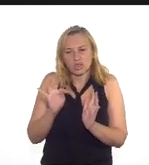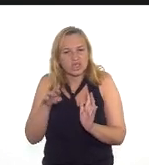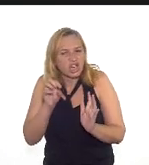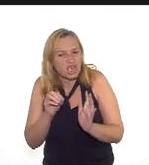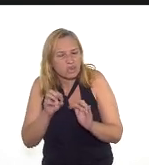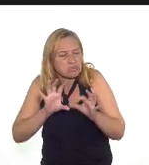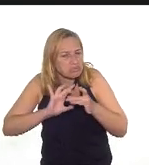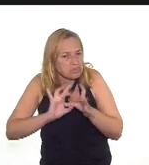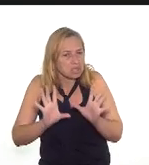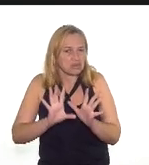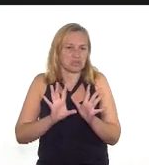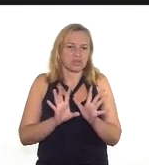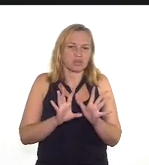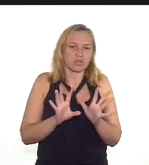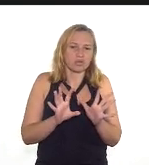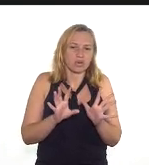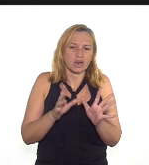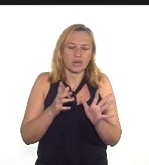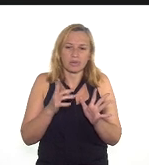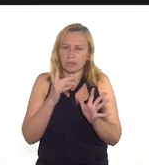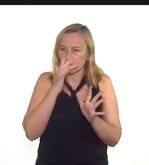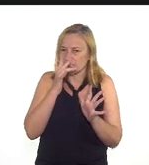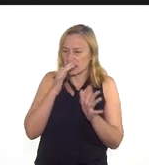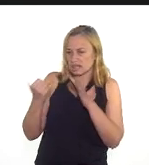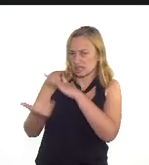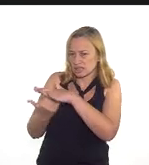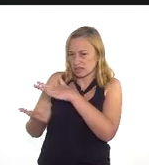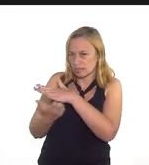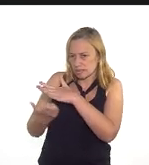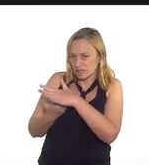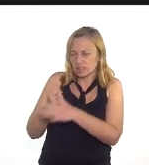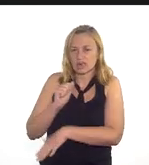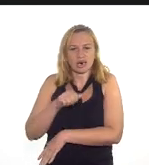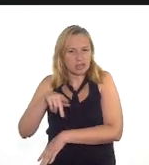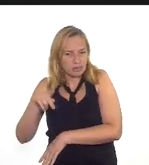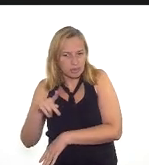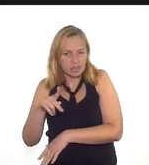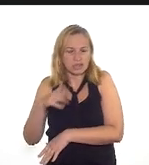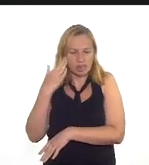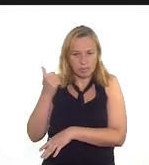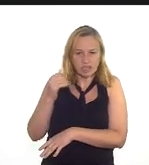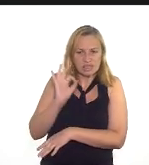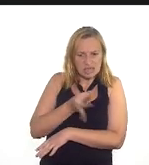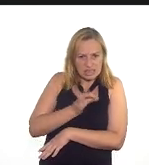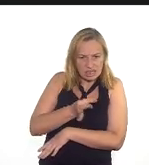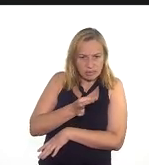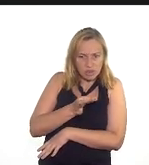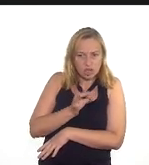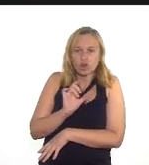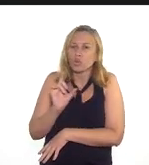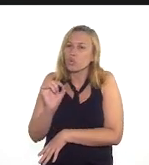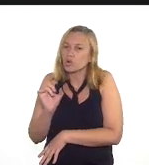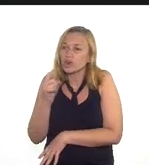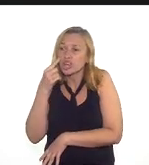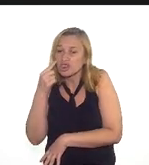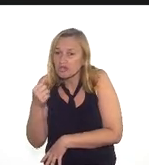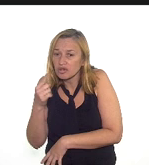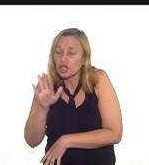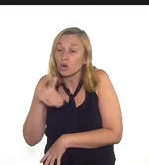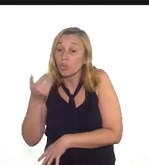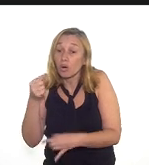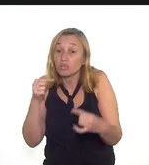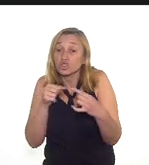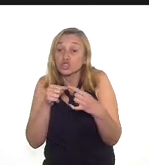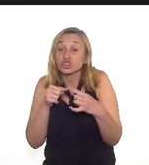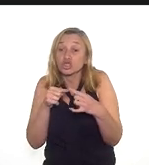extremamente aberto, como se as empresas soubessem, as empresas não, a ANP soubesse com antecedência exatamente o que queria se olhar e qual objetivo